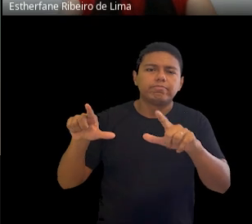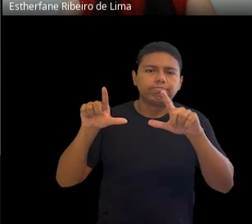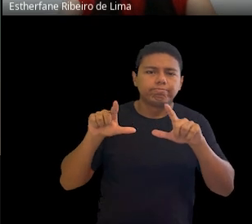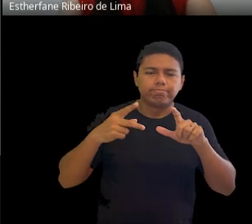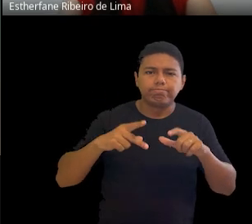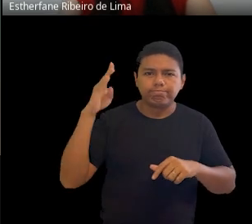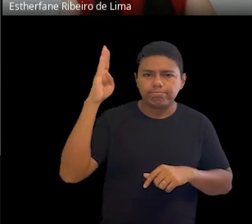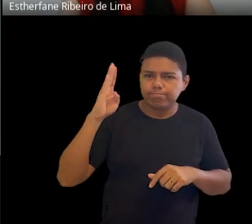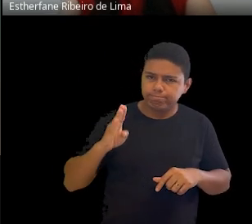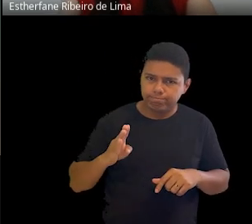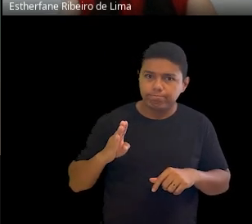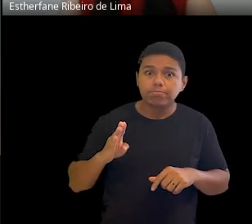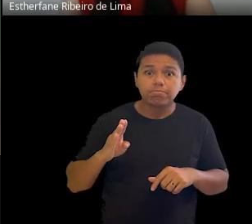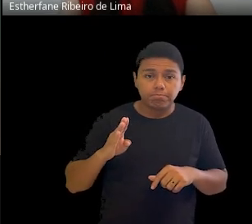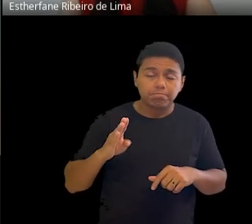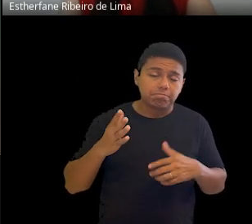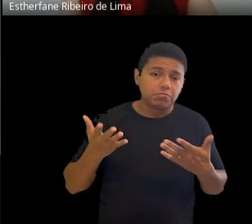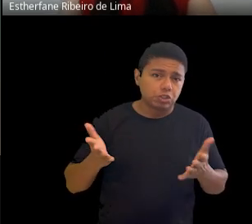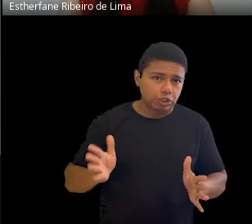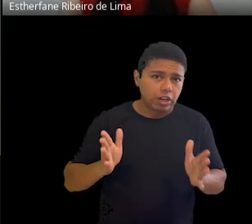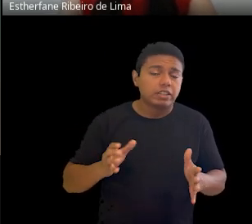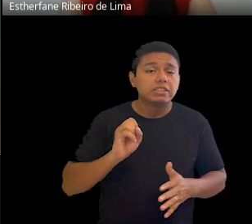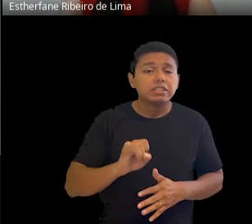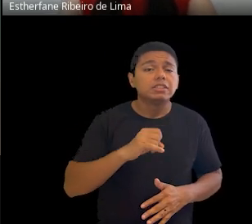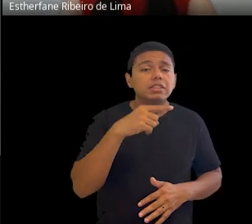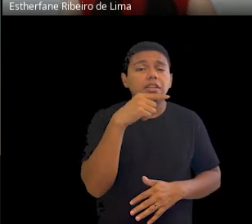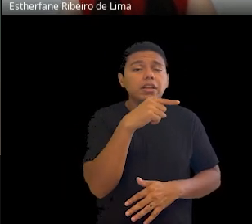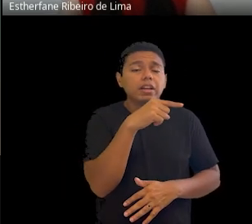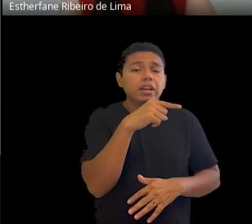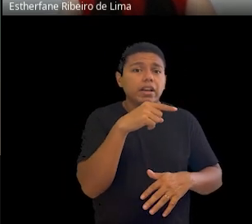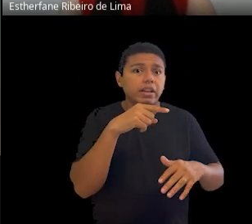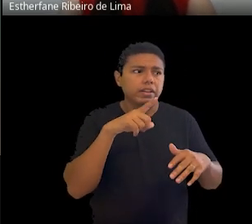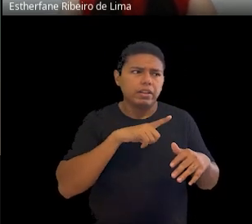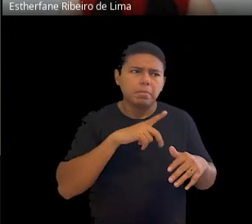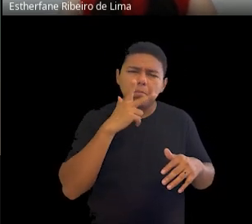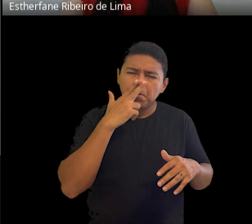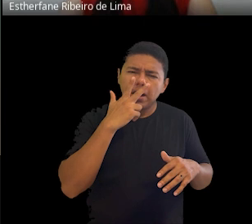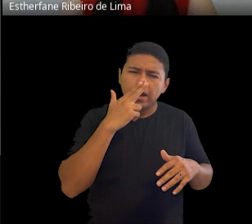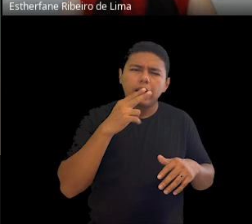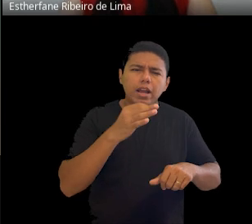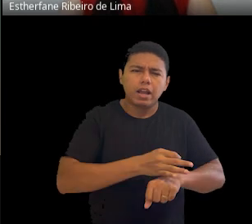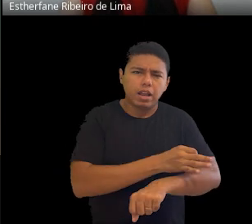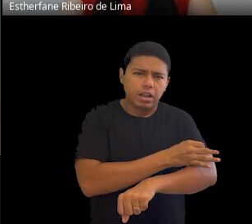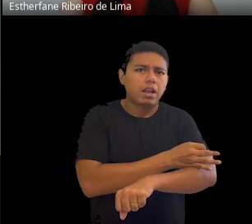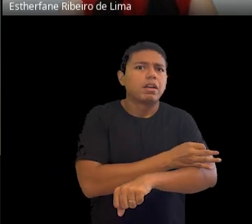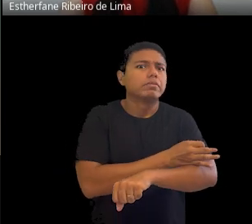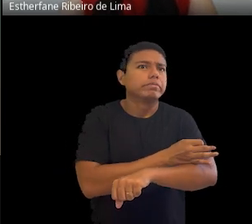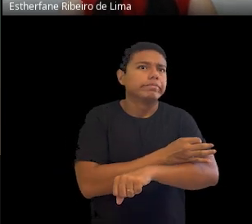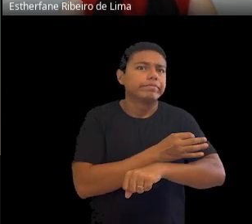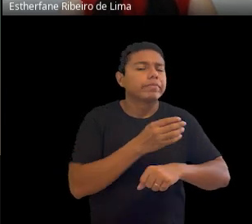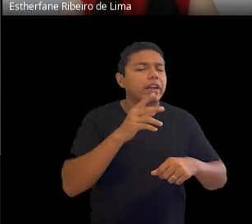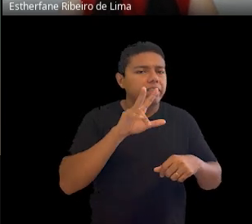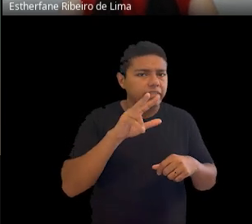ser solicitado mediante uma suspeita de rubéola nessa pessoa gestante ou quando ela tiver contato com uma pessoa